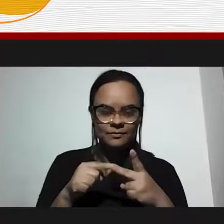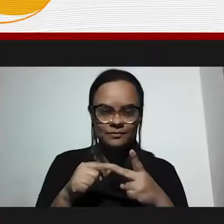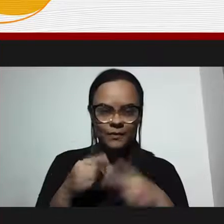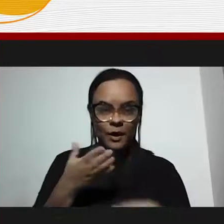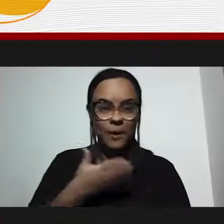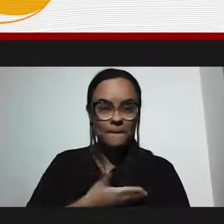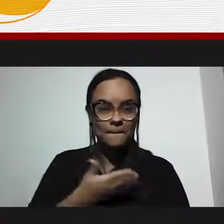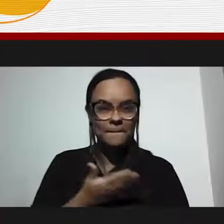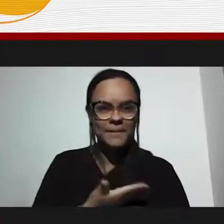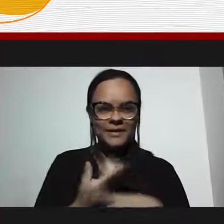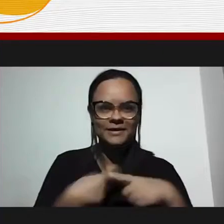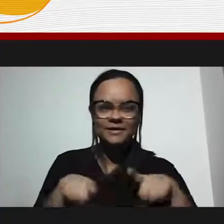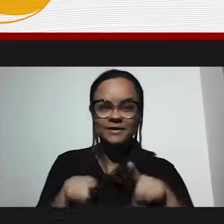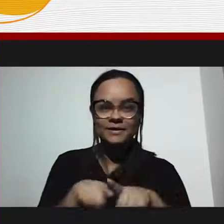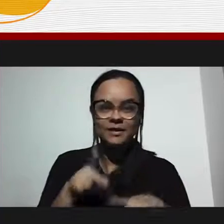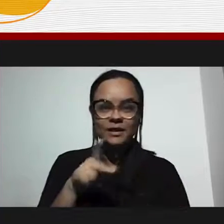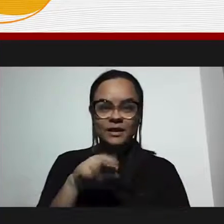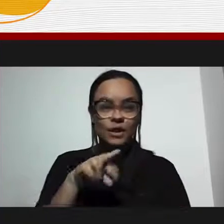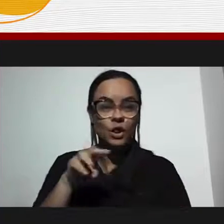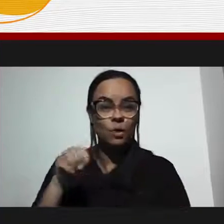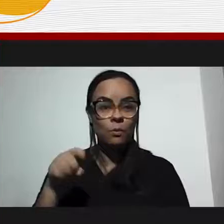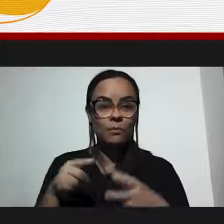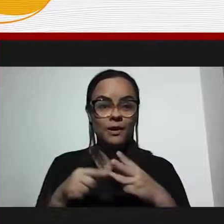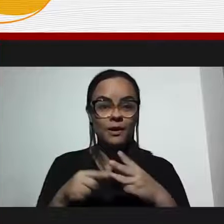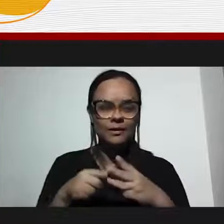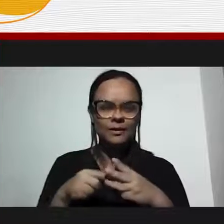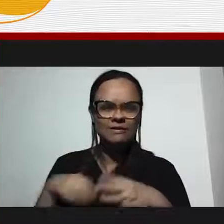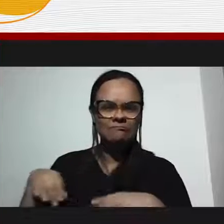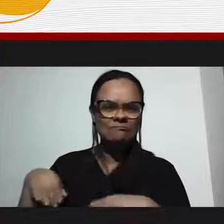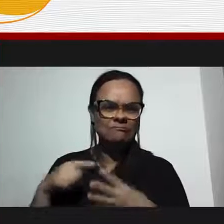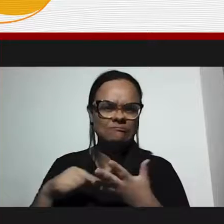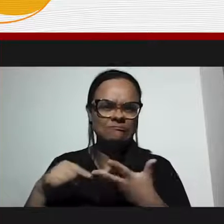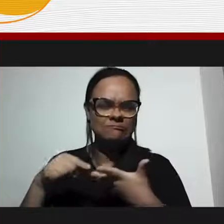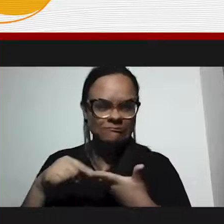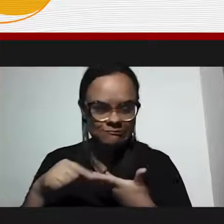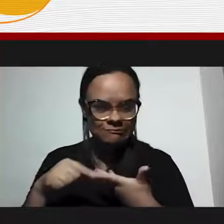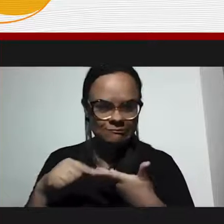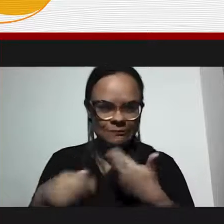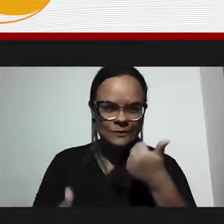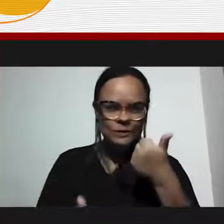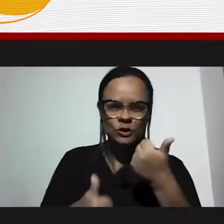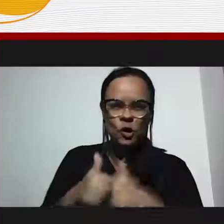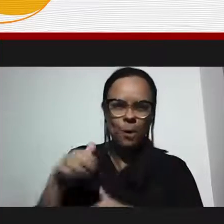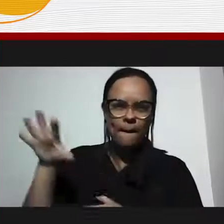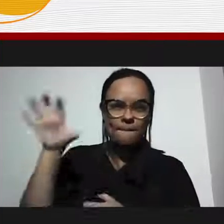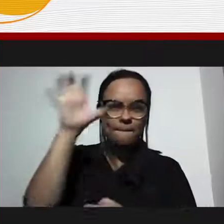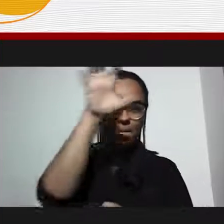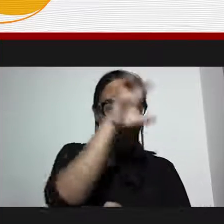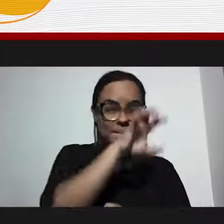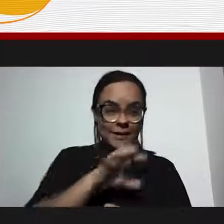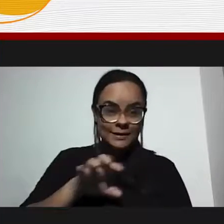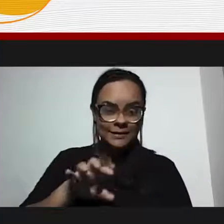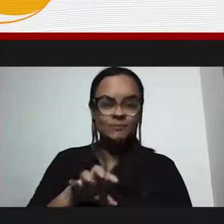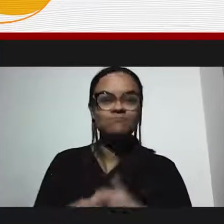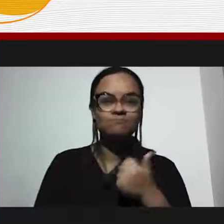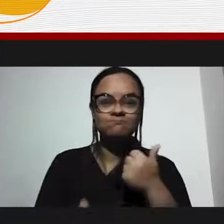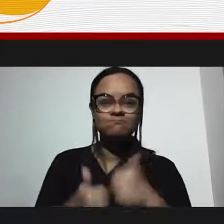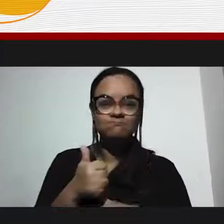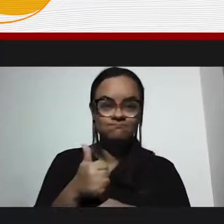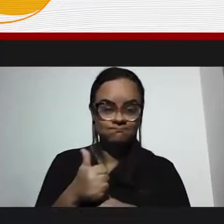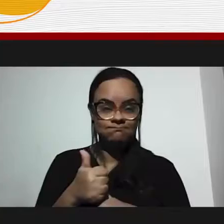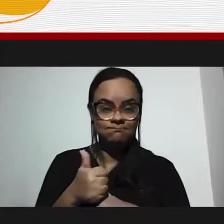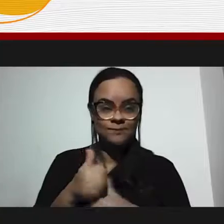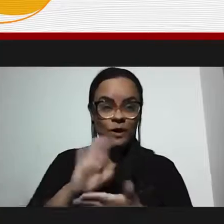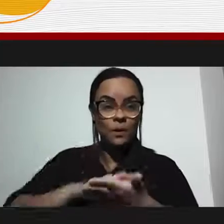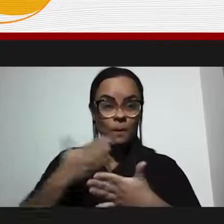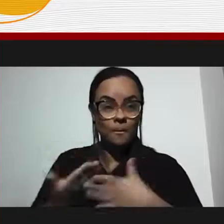grande amigo Pedrão, né? A gente já viajou, já competiu aí para Pan-Americano, para Olimpíada. Nossa intérprete